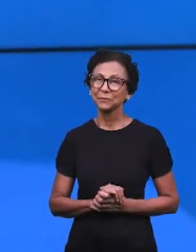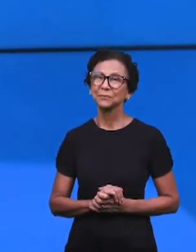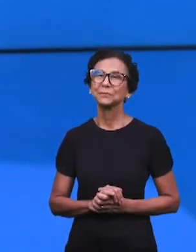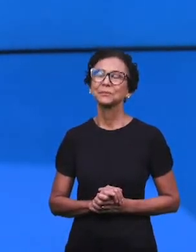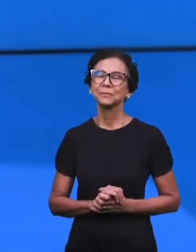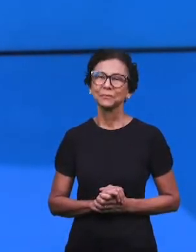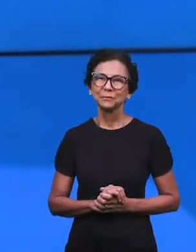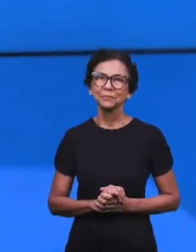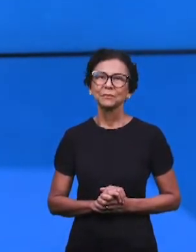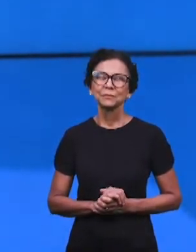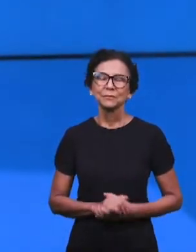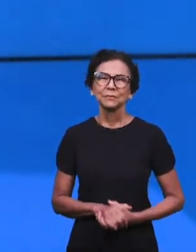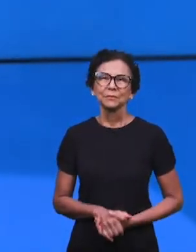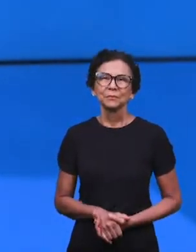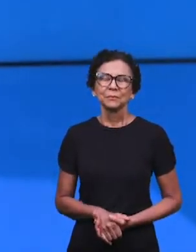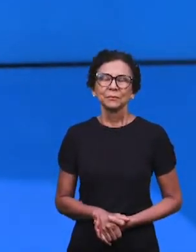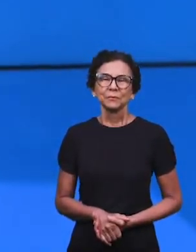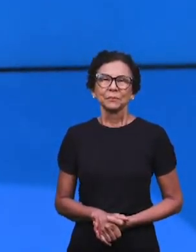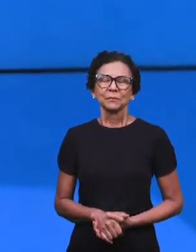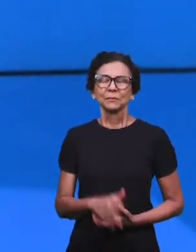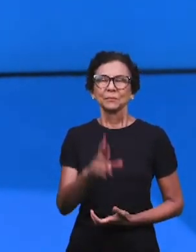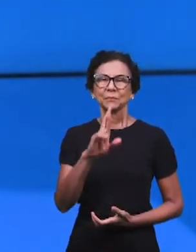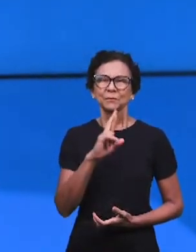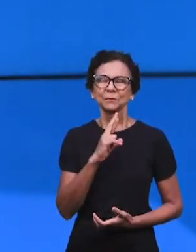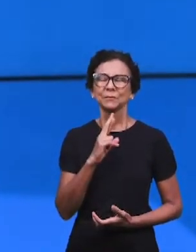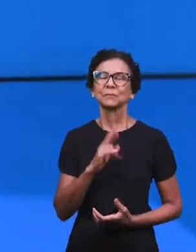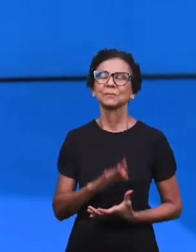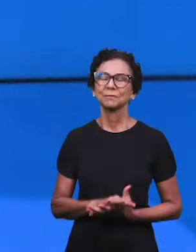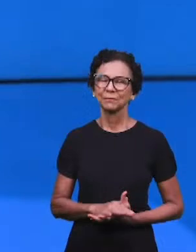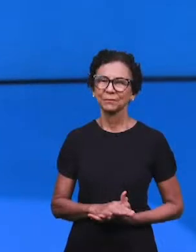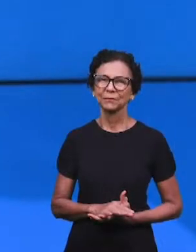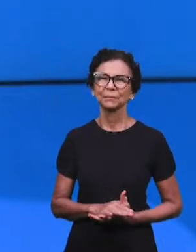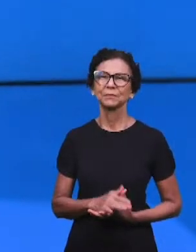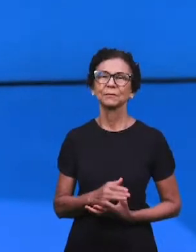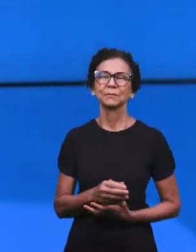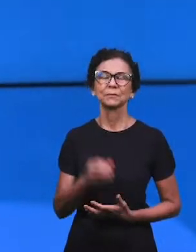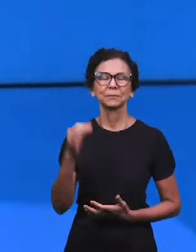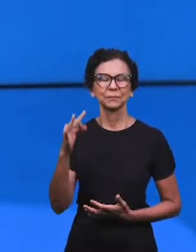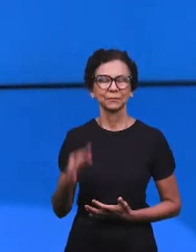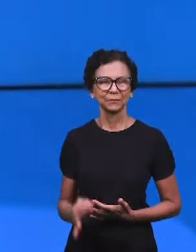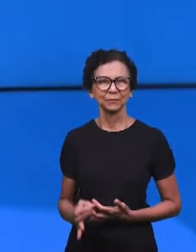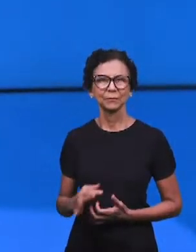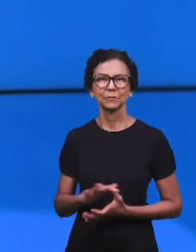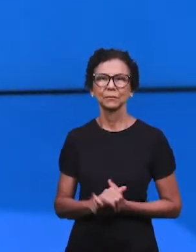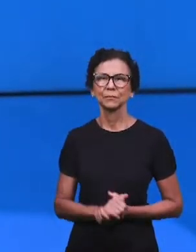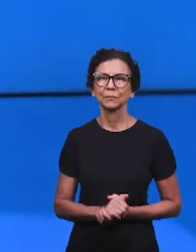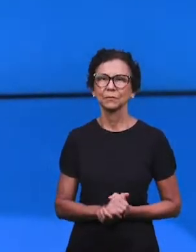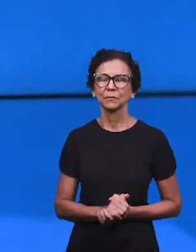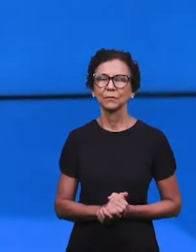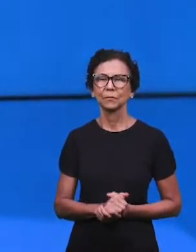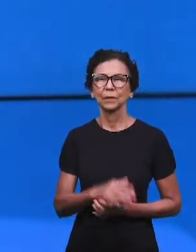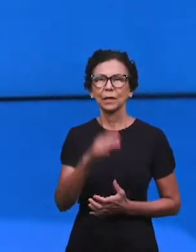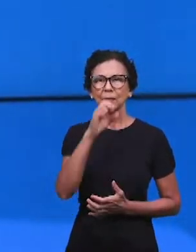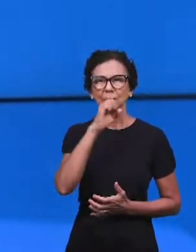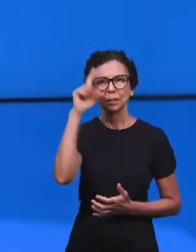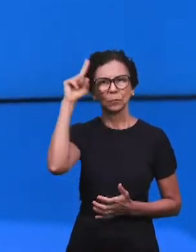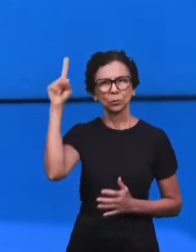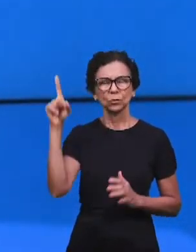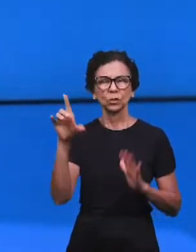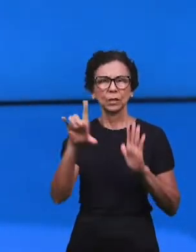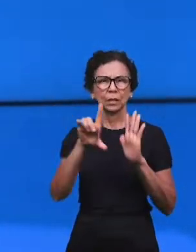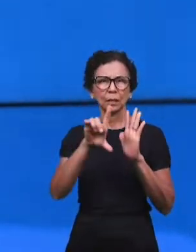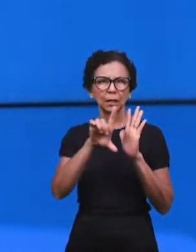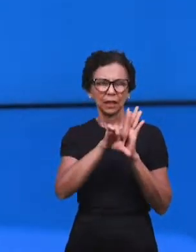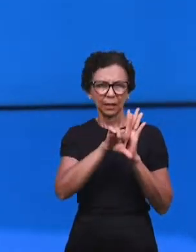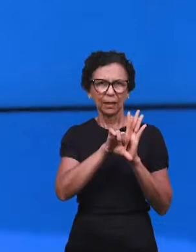não guardou o sábado porque ele trabalhava o tempo todo, né? O trabalho dele. Meu pai trabalha até agora e